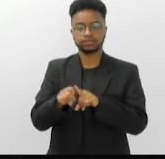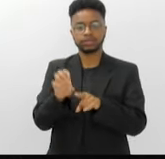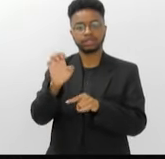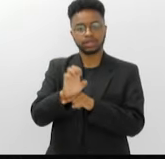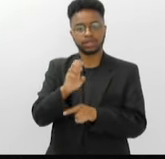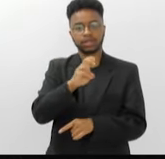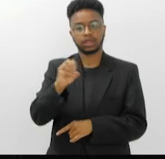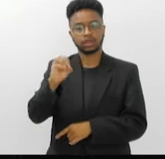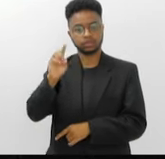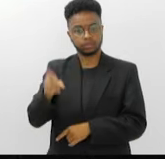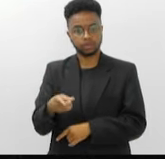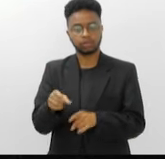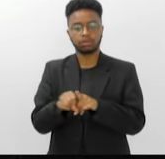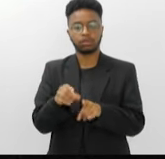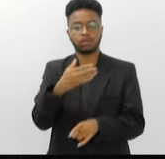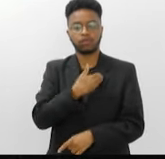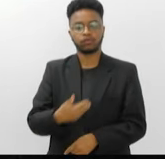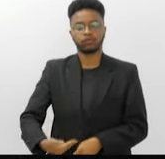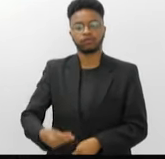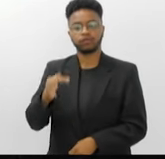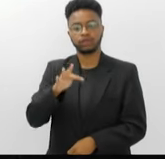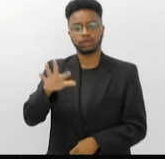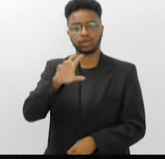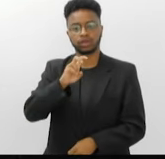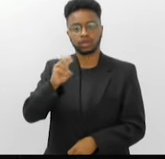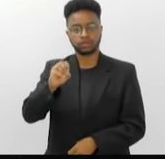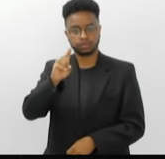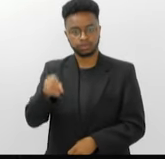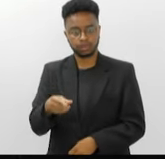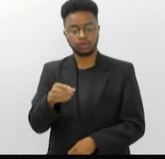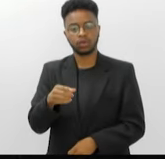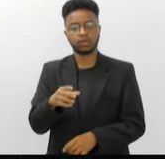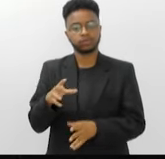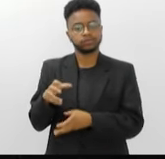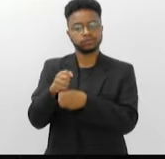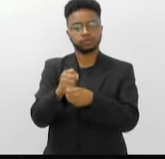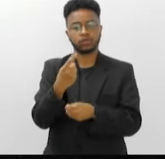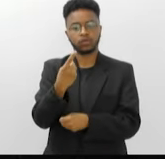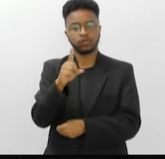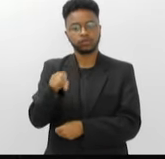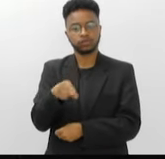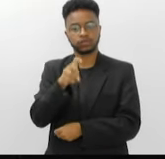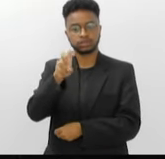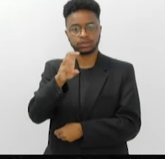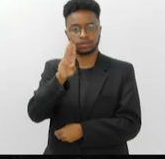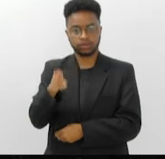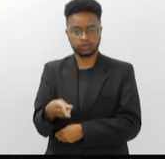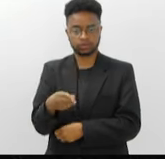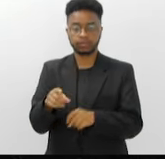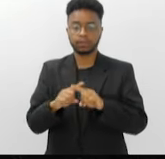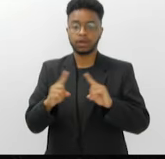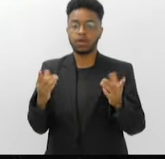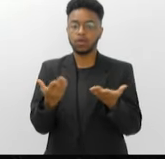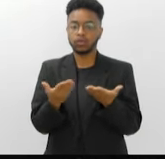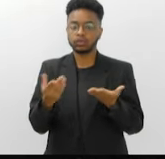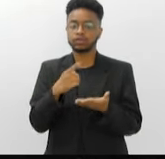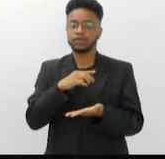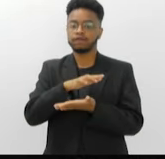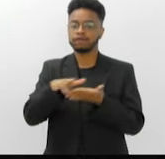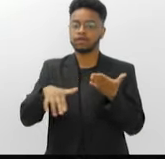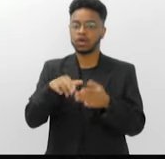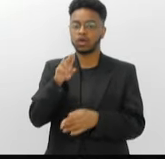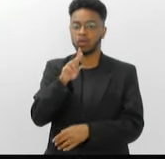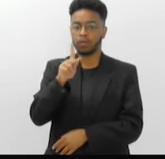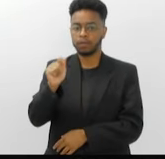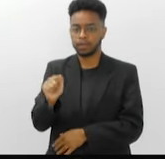Governo Federal 500 mil, 1,5 milhão. Hoje, várias UPAs do Estado, que são geridas 100% pelo Estado,